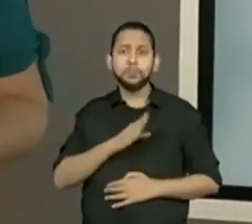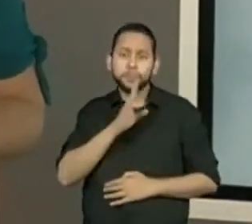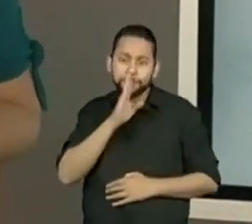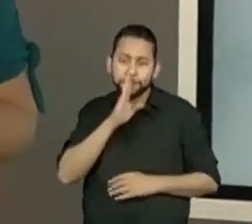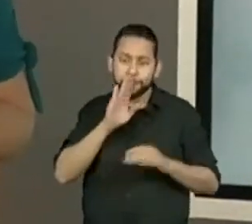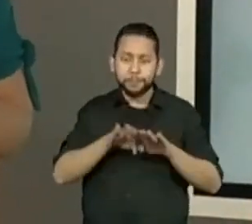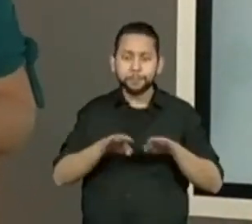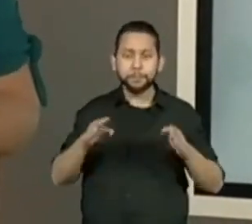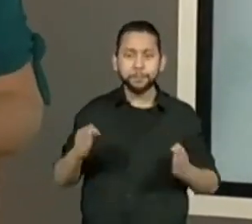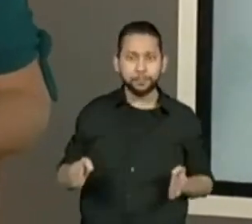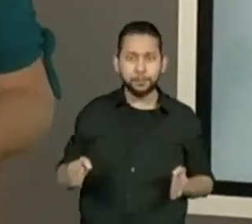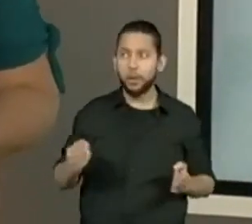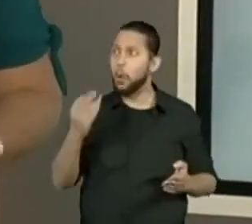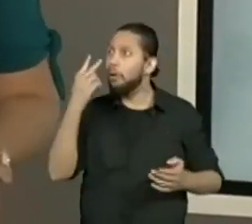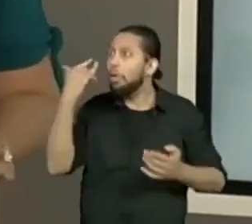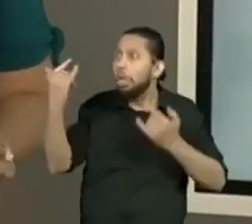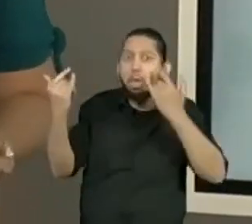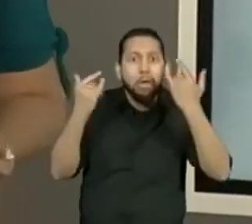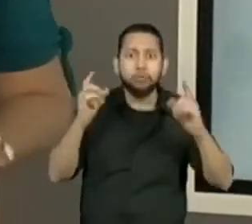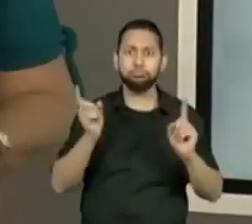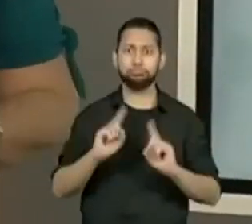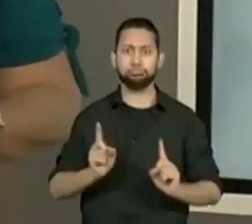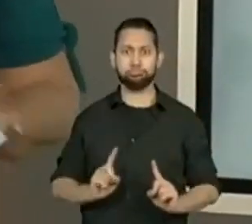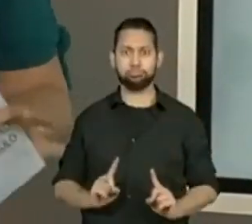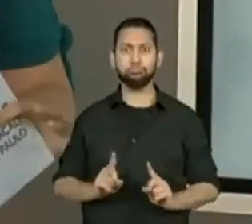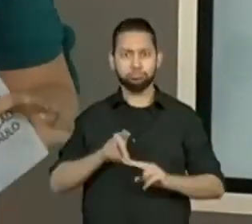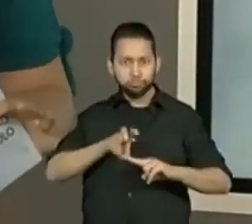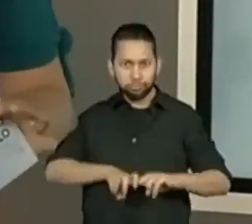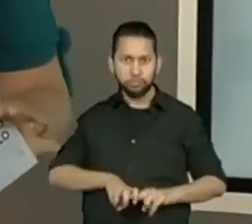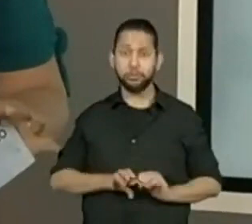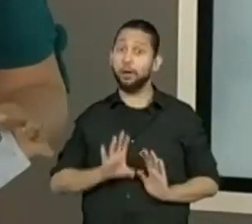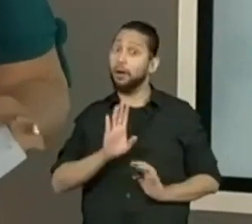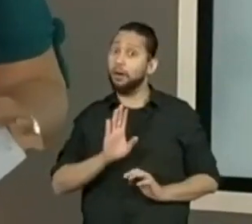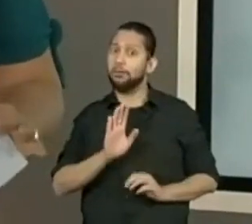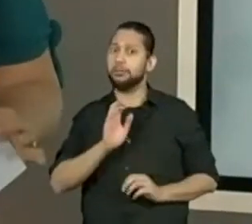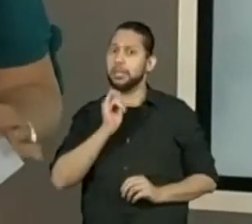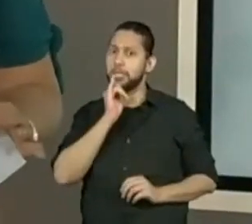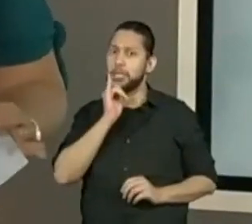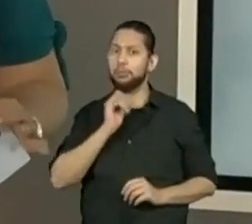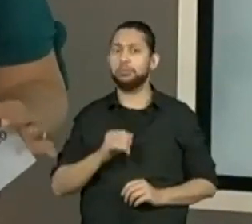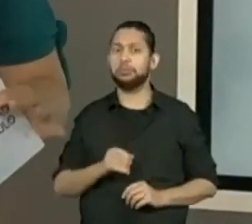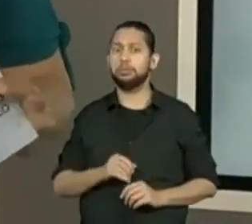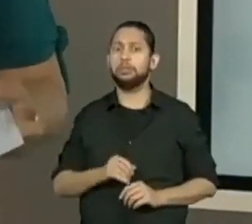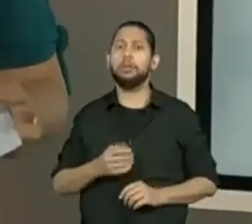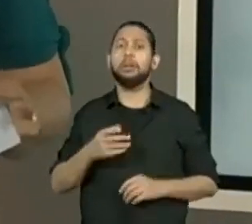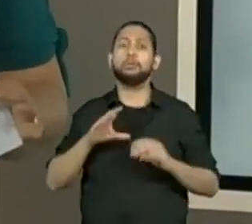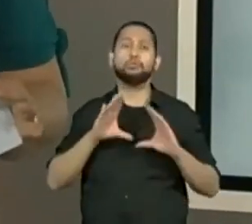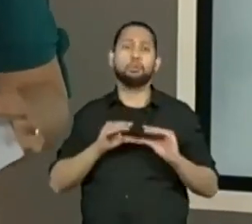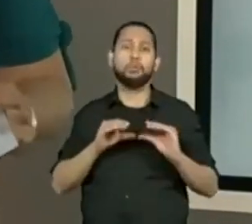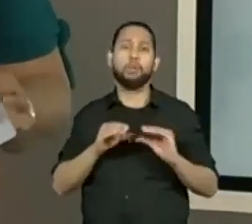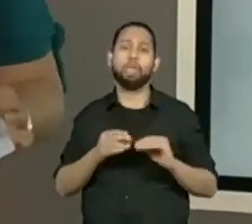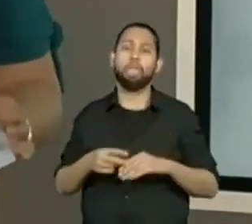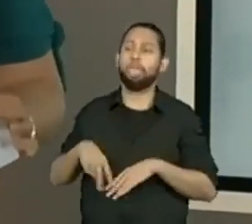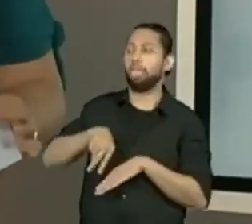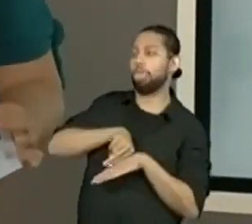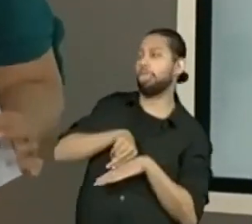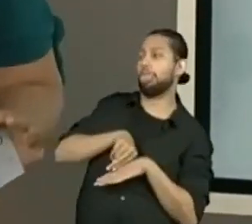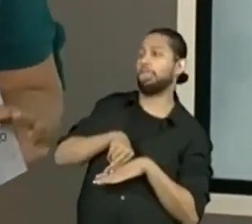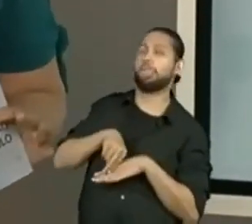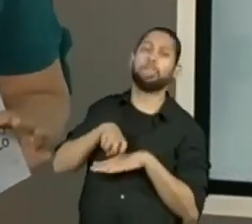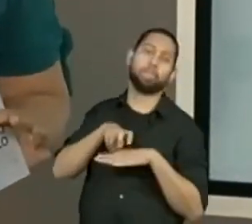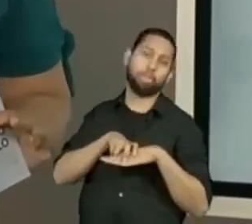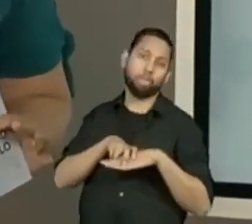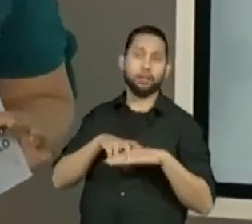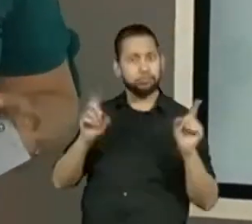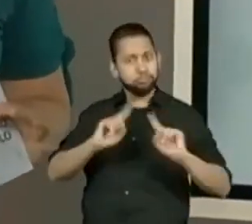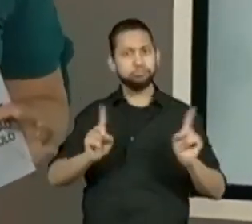prestar muita atenção na aula de hoje como eu falei ontem não vale Jogado no sofá ou na cama e tem